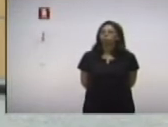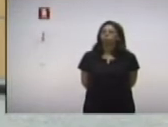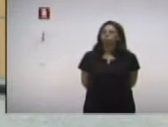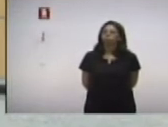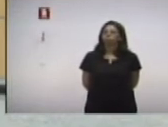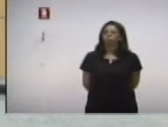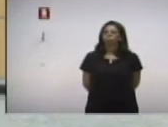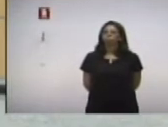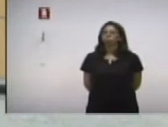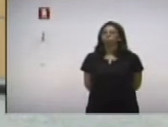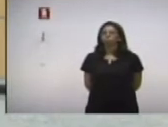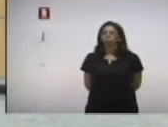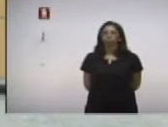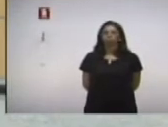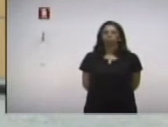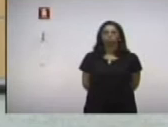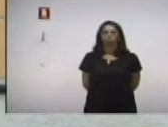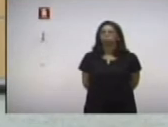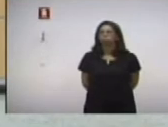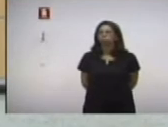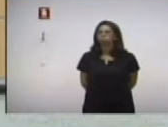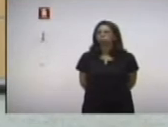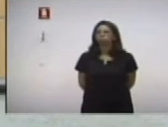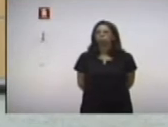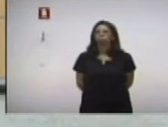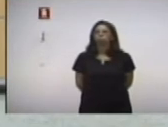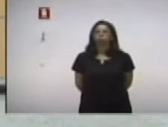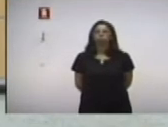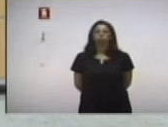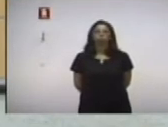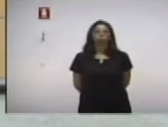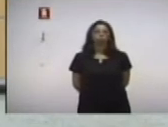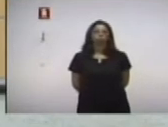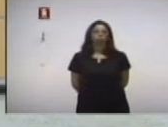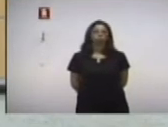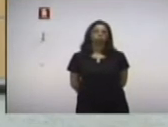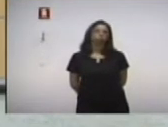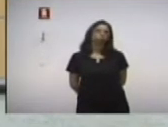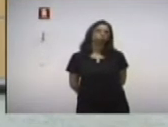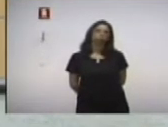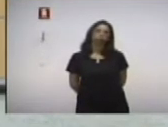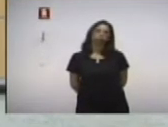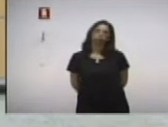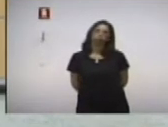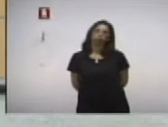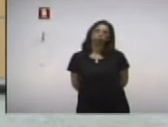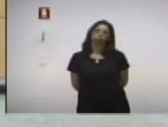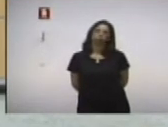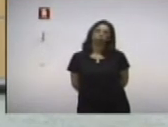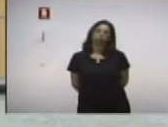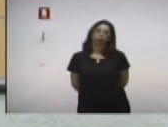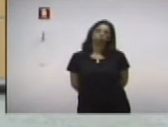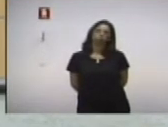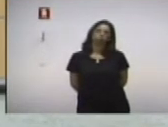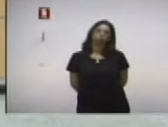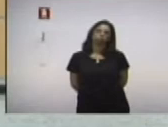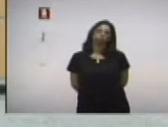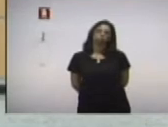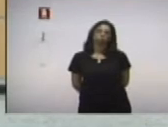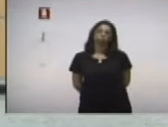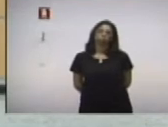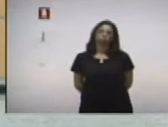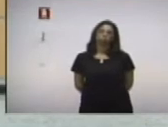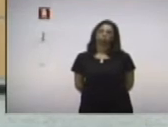E aí E aí se Deus quiser agora mesmo tempo